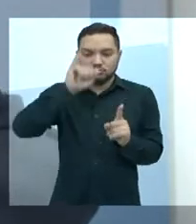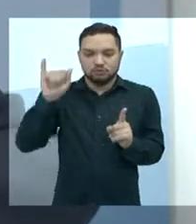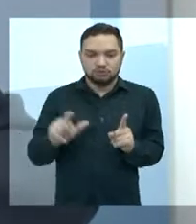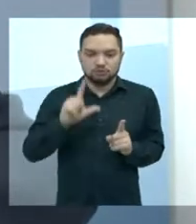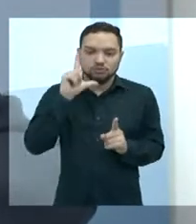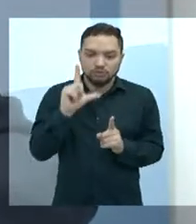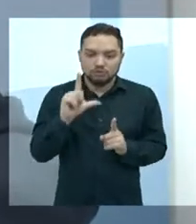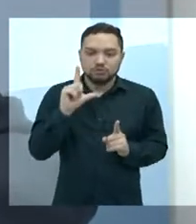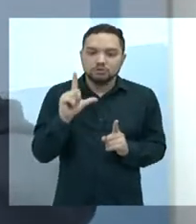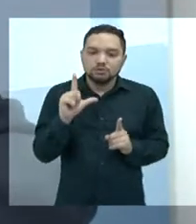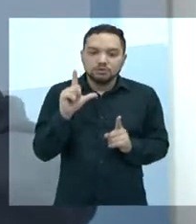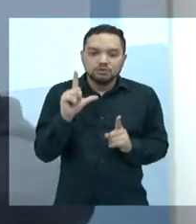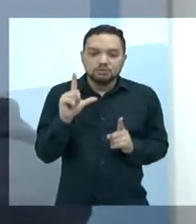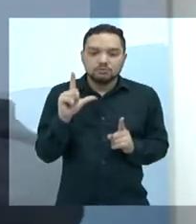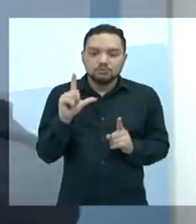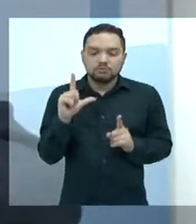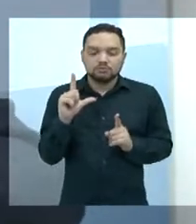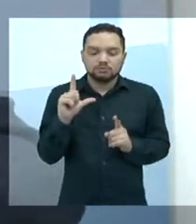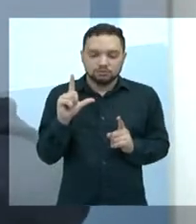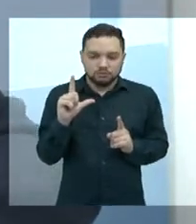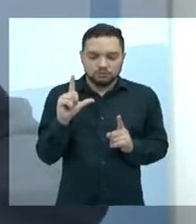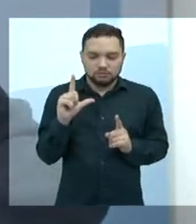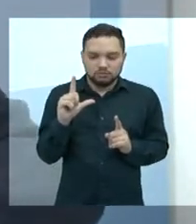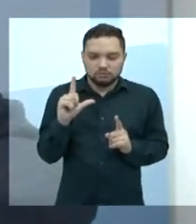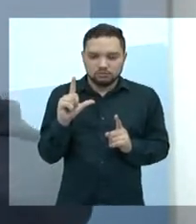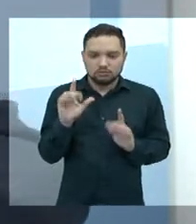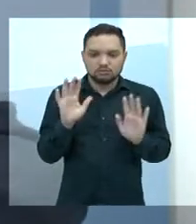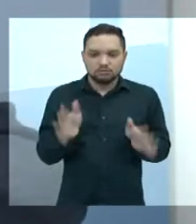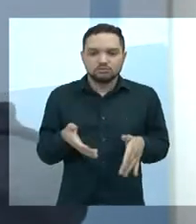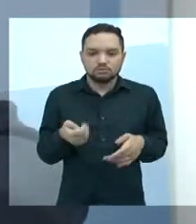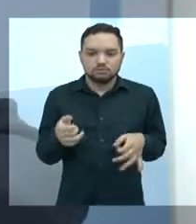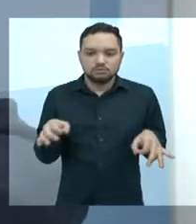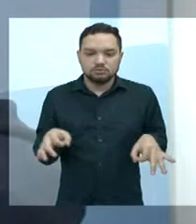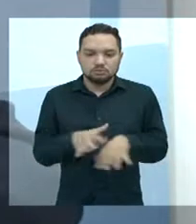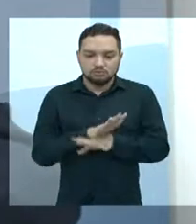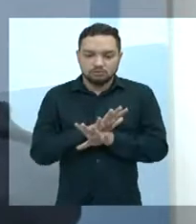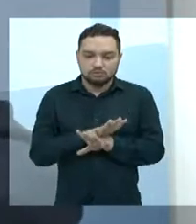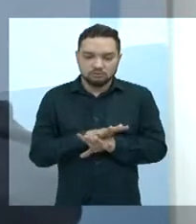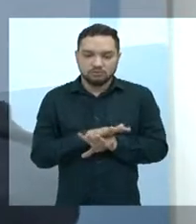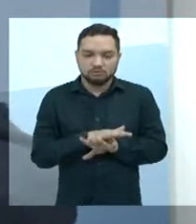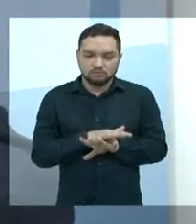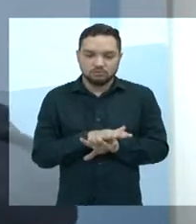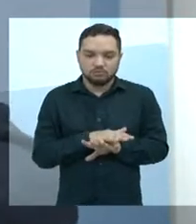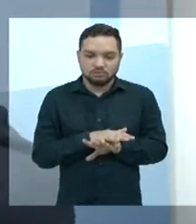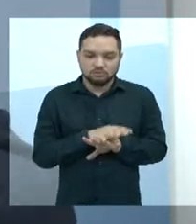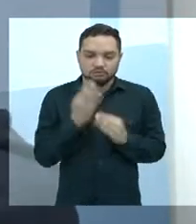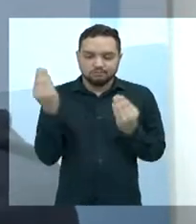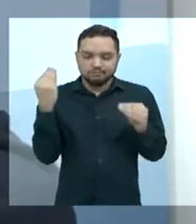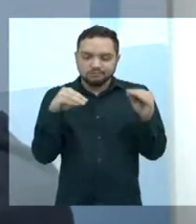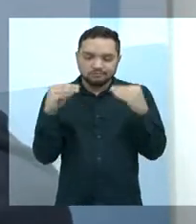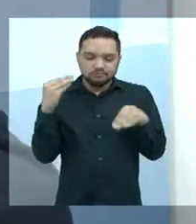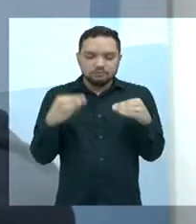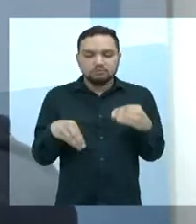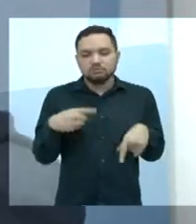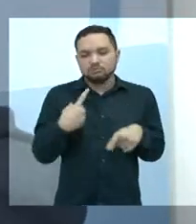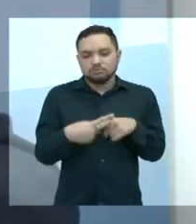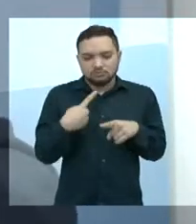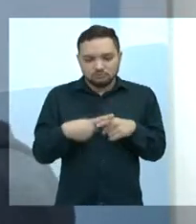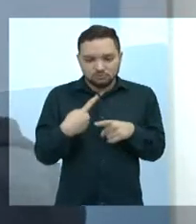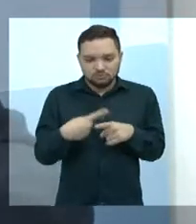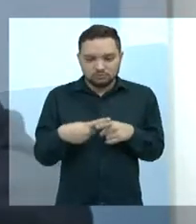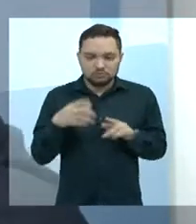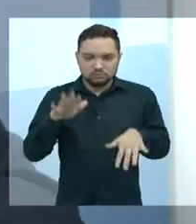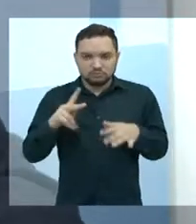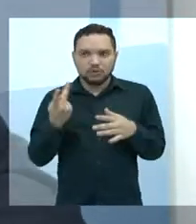do mês de julho, que é o recesso, já completa, ainda encaixa alguma coisa se aparecer, porque a gente ajusta uma